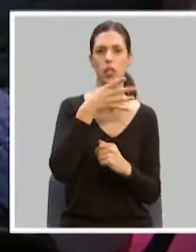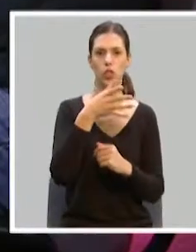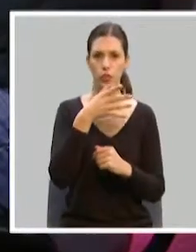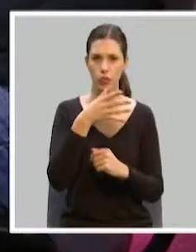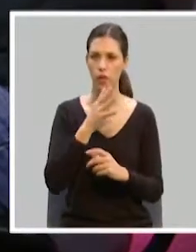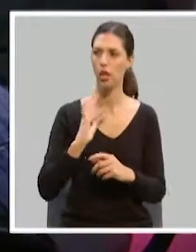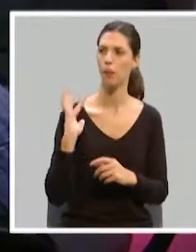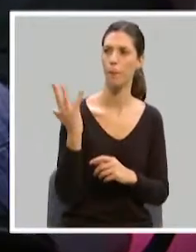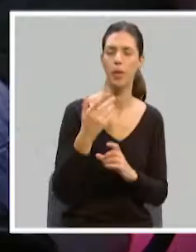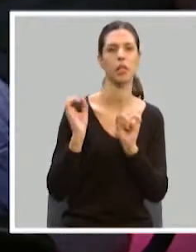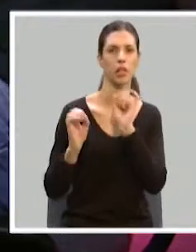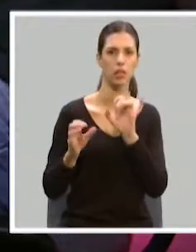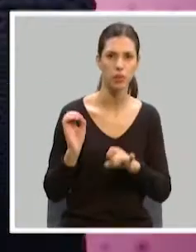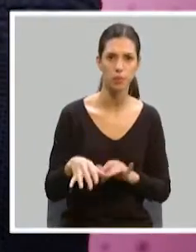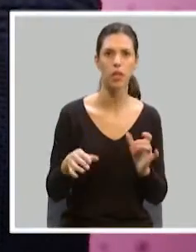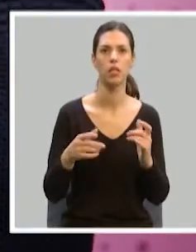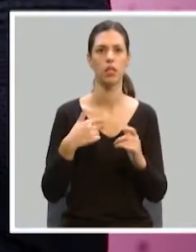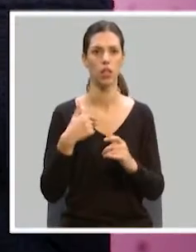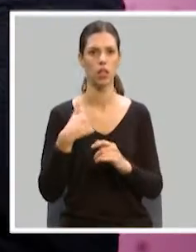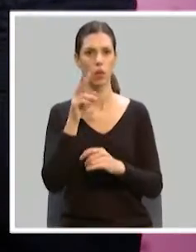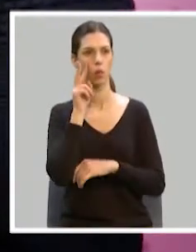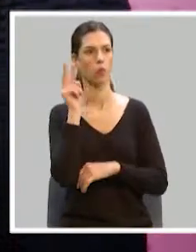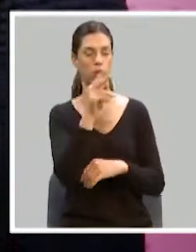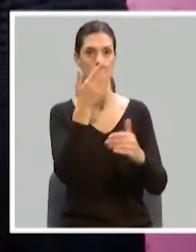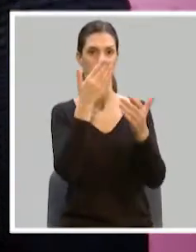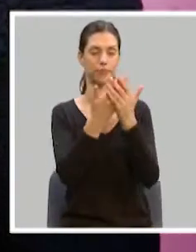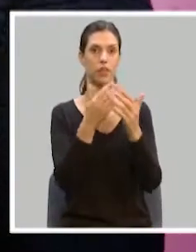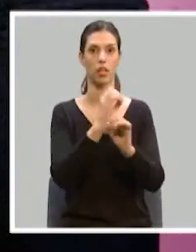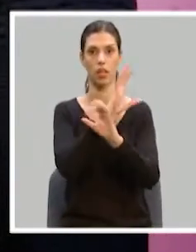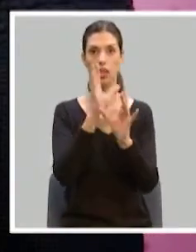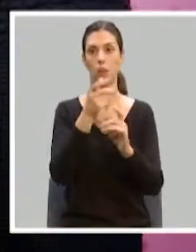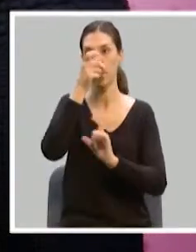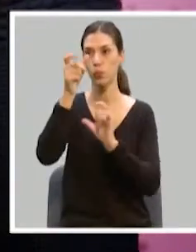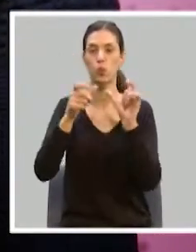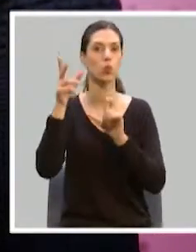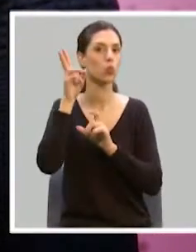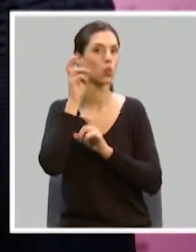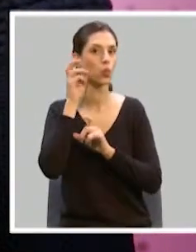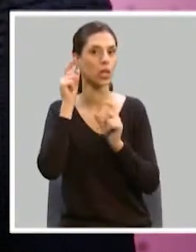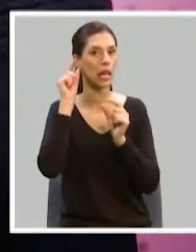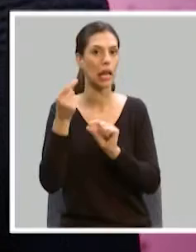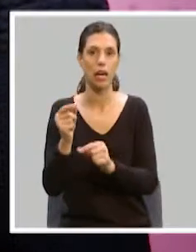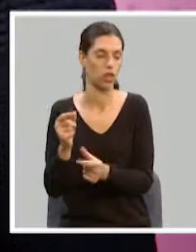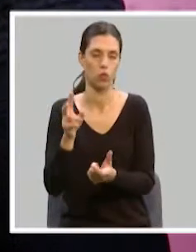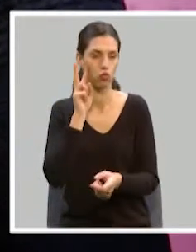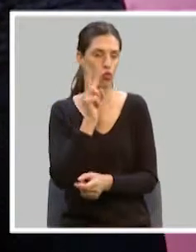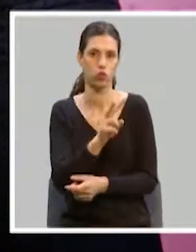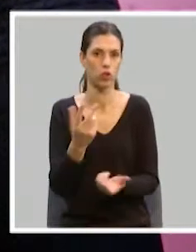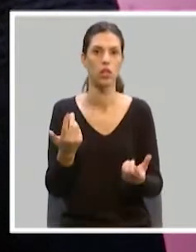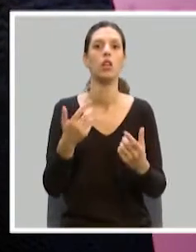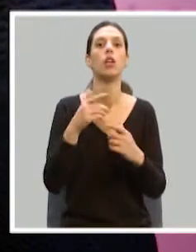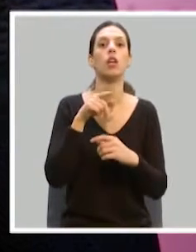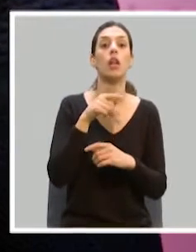descreverem sobretudo o ambiente que eu estava a ver ao vivo mas que as pessoas que estavam ouvir rádio não estavam